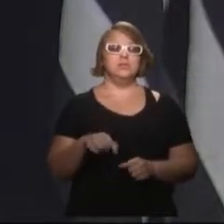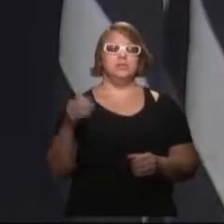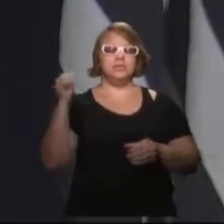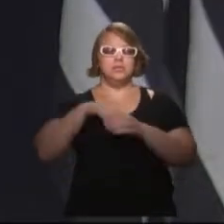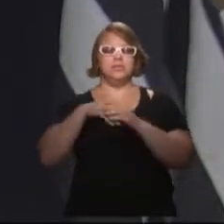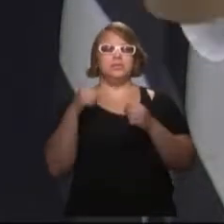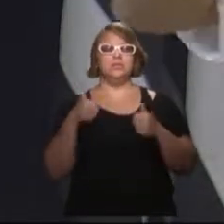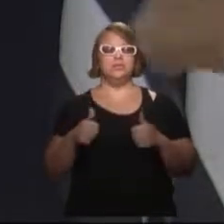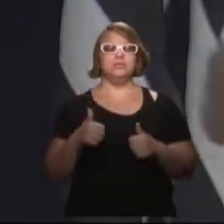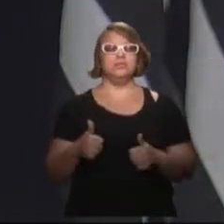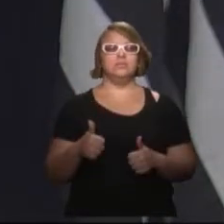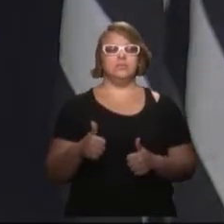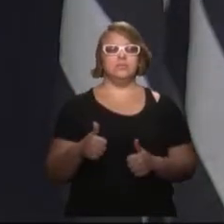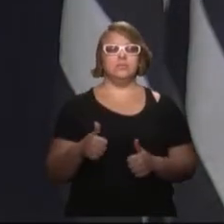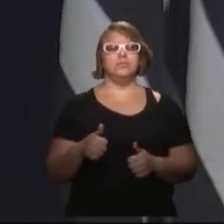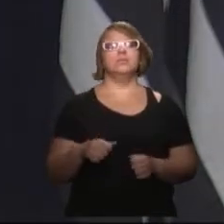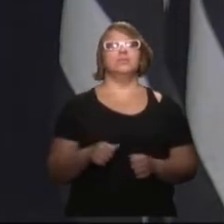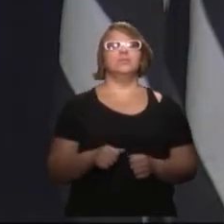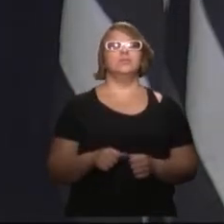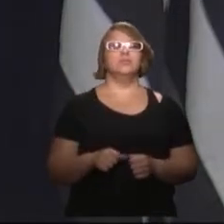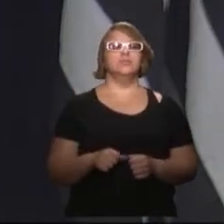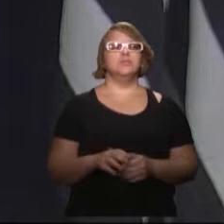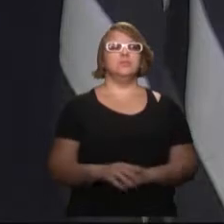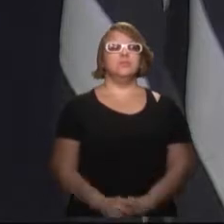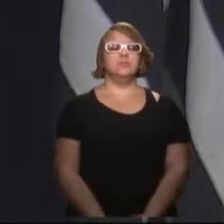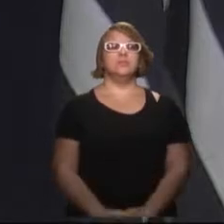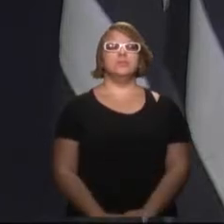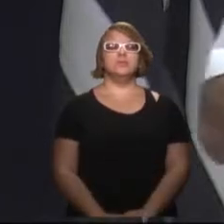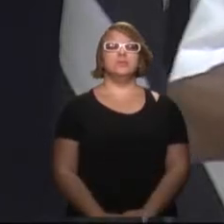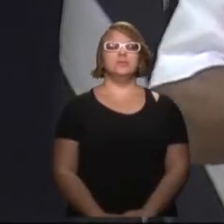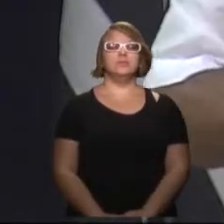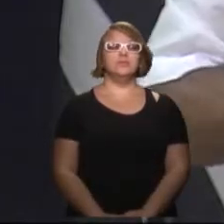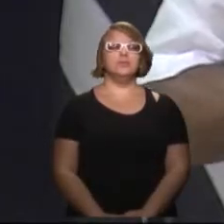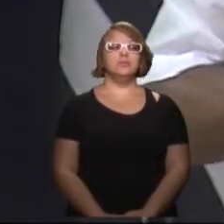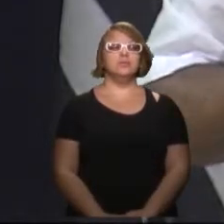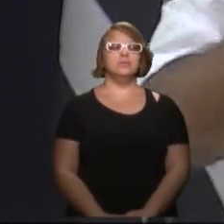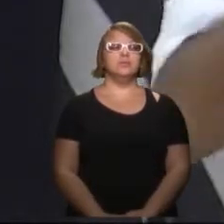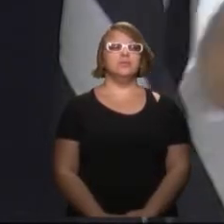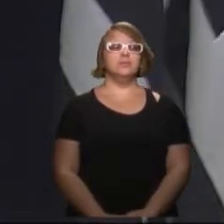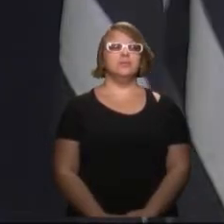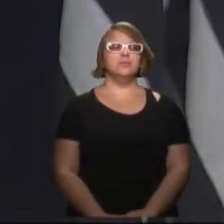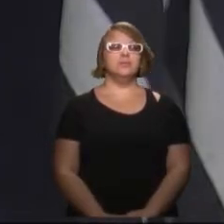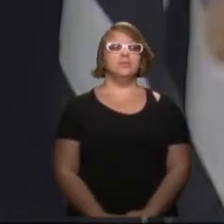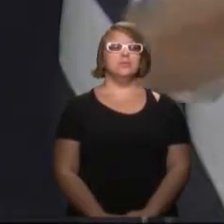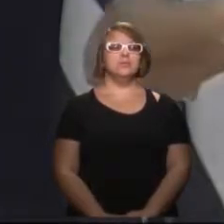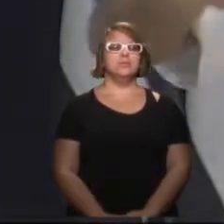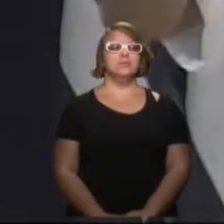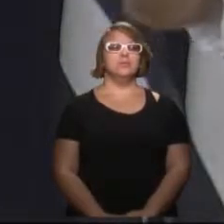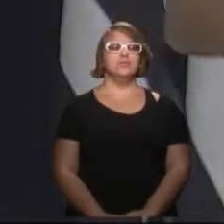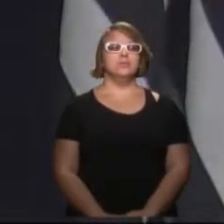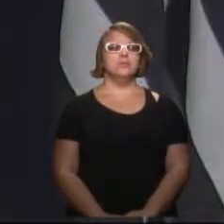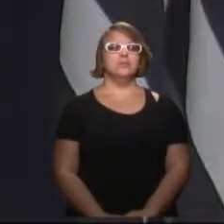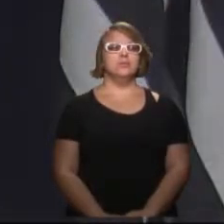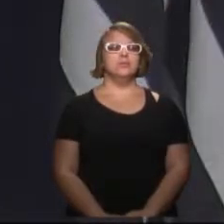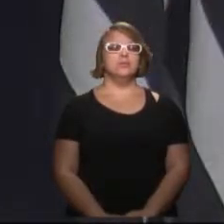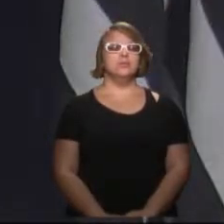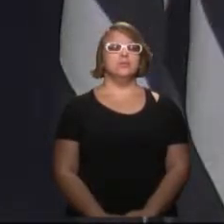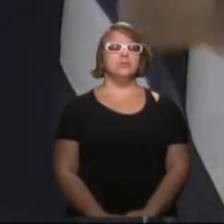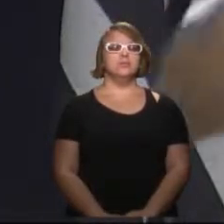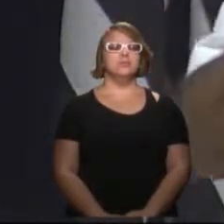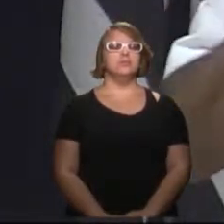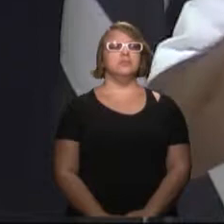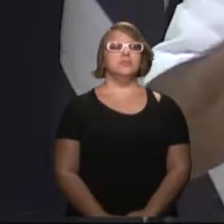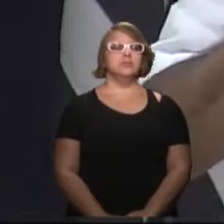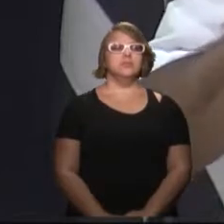Quando tem esse projeto, nós já defendemos no primeiro mandato, que o Brasil é um país republicano, quem mora em outra cidade faz concurso aqui, quem mora aqui pode fazer